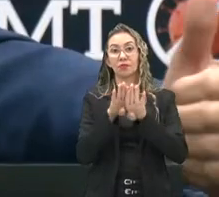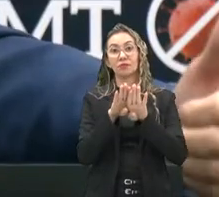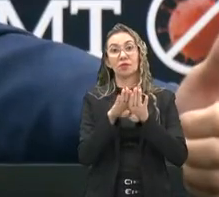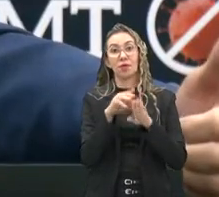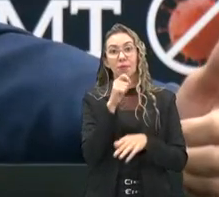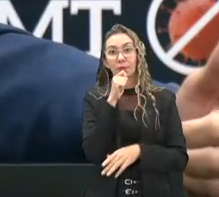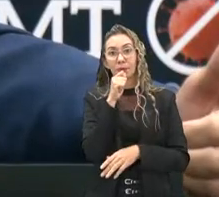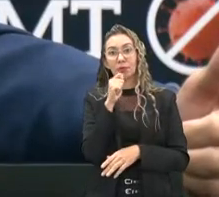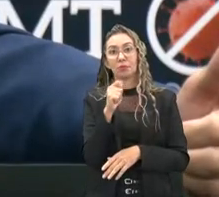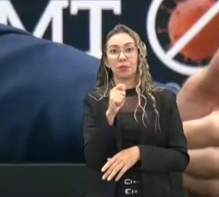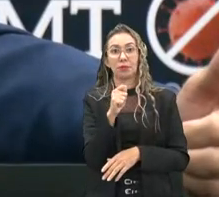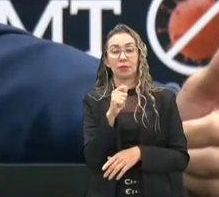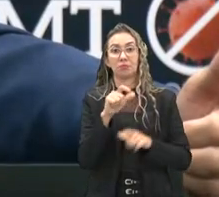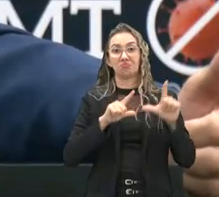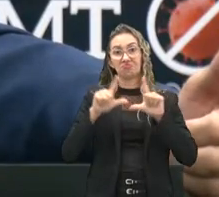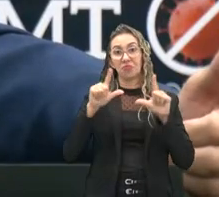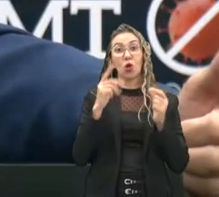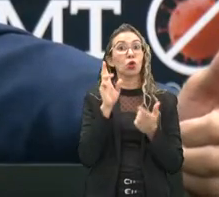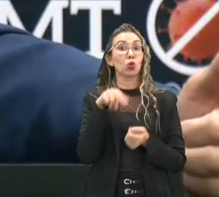E esse homem